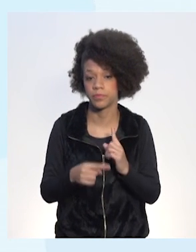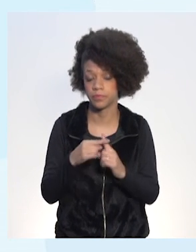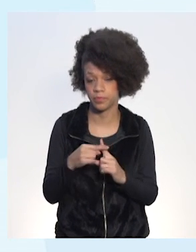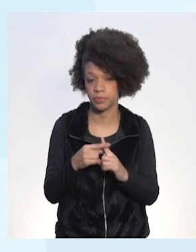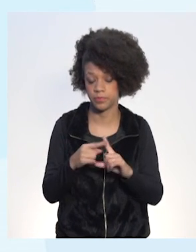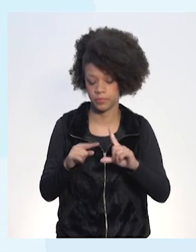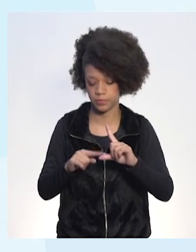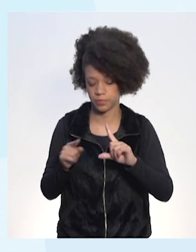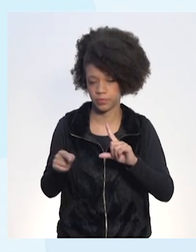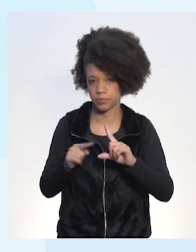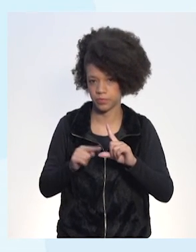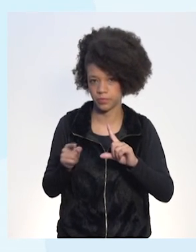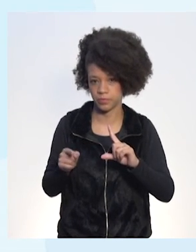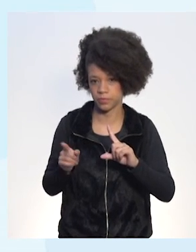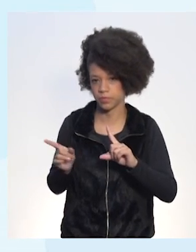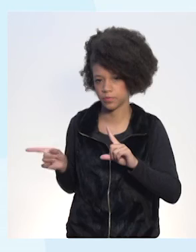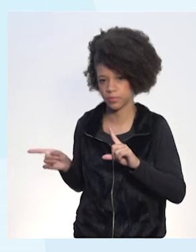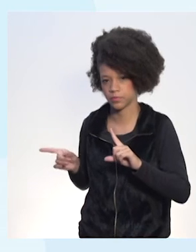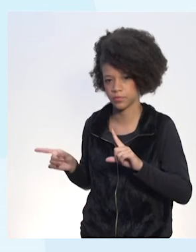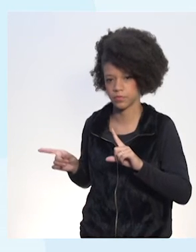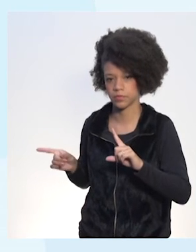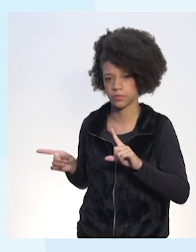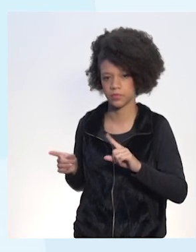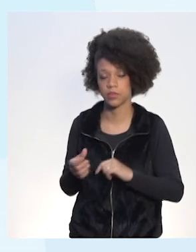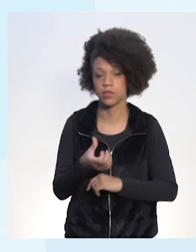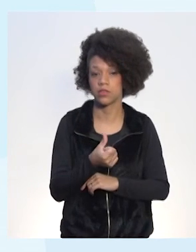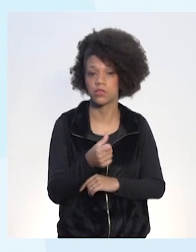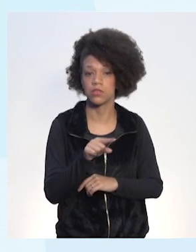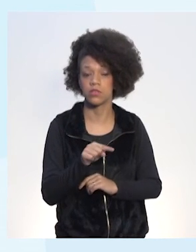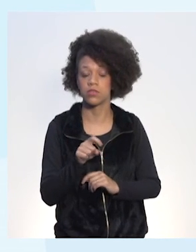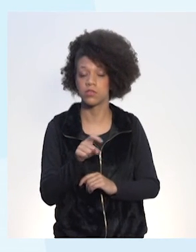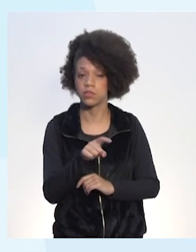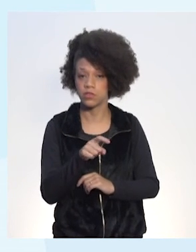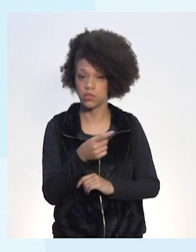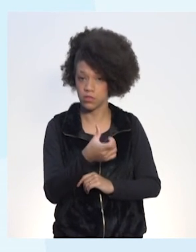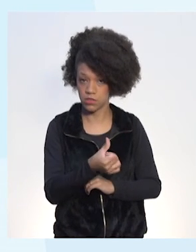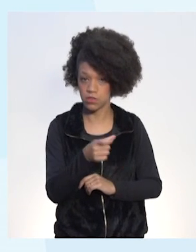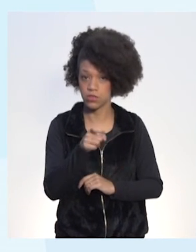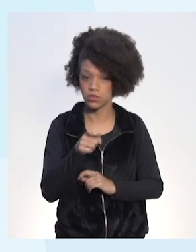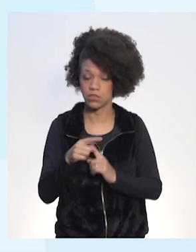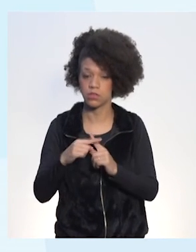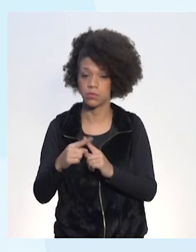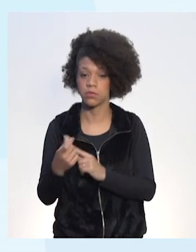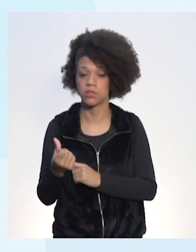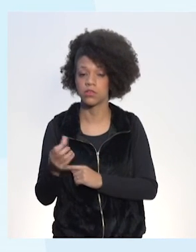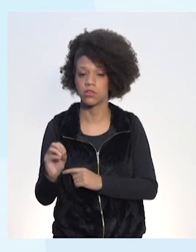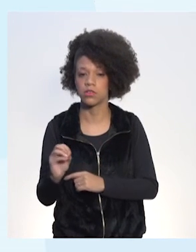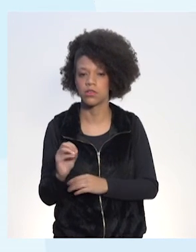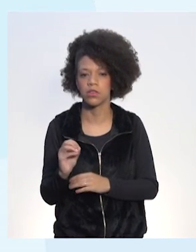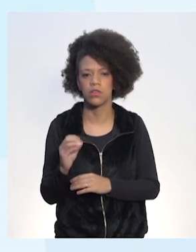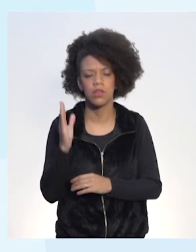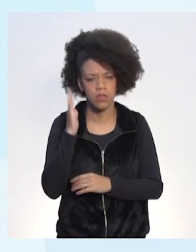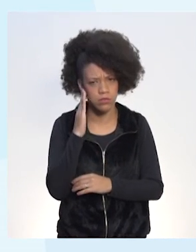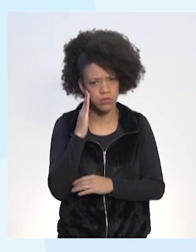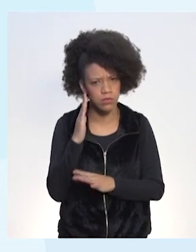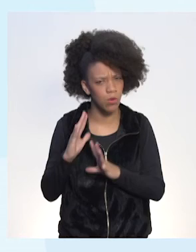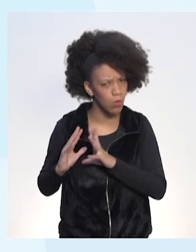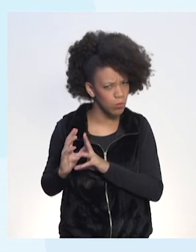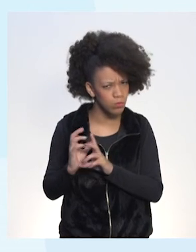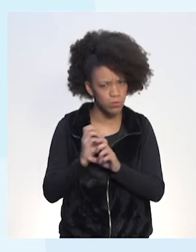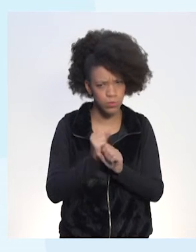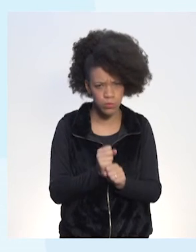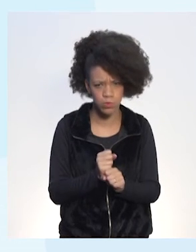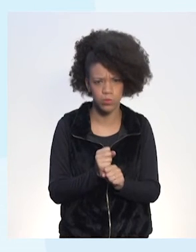mais o terceiro ângulo, que é 6x mais 60. Eu sei que tudo isso tem